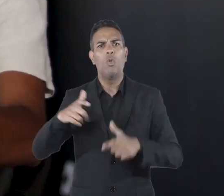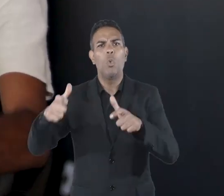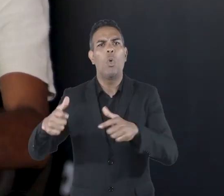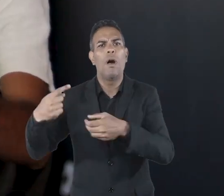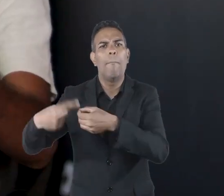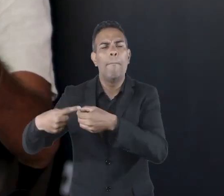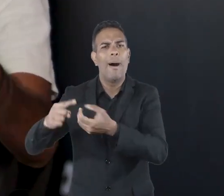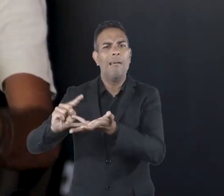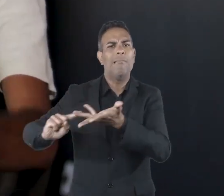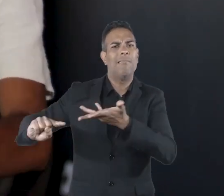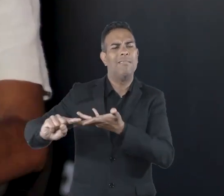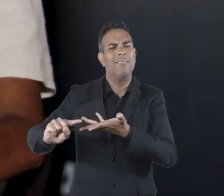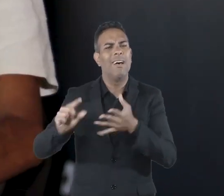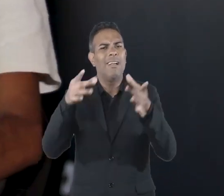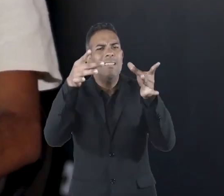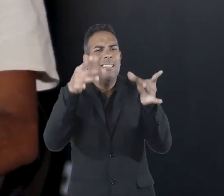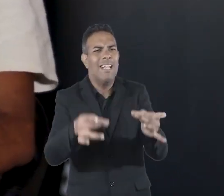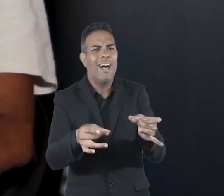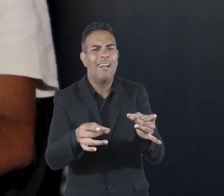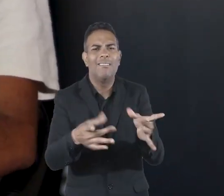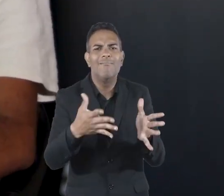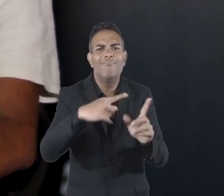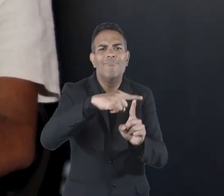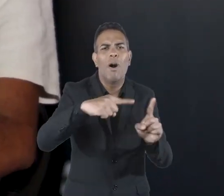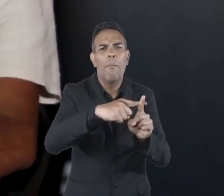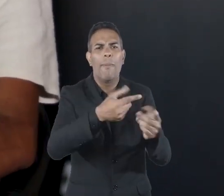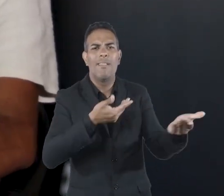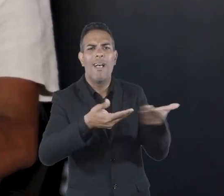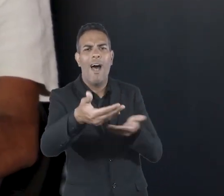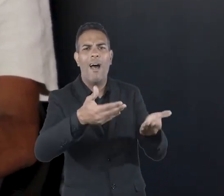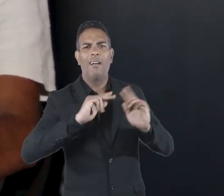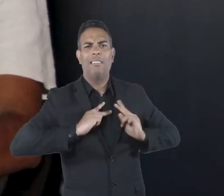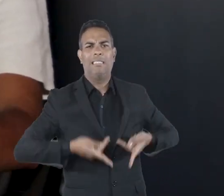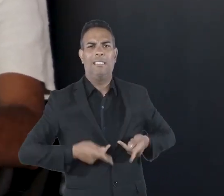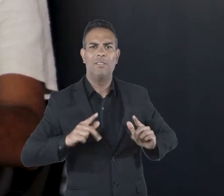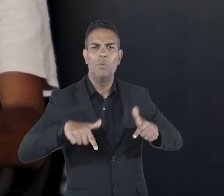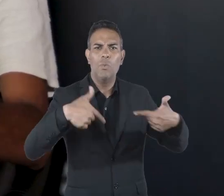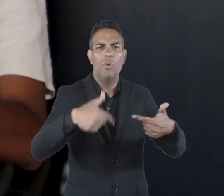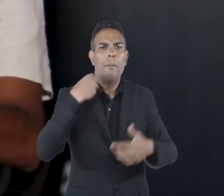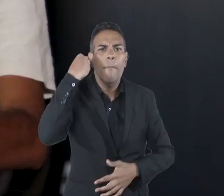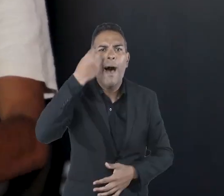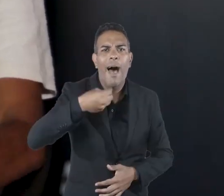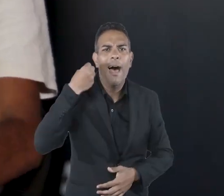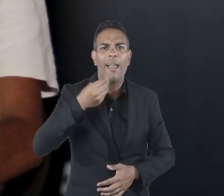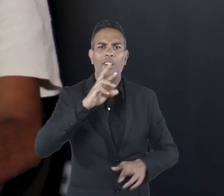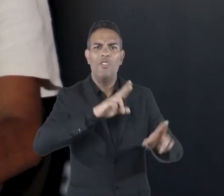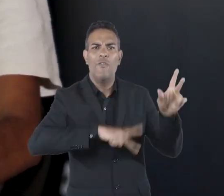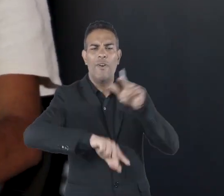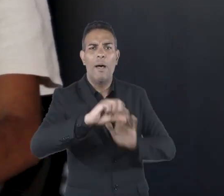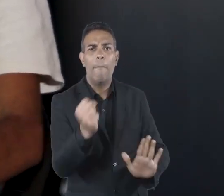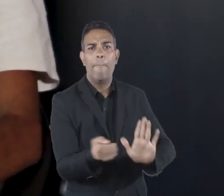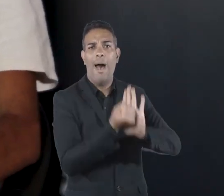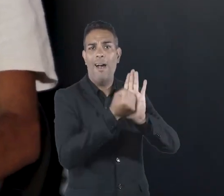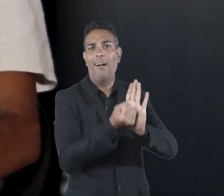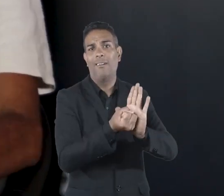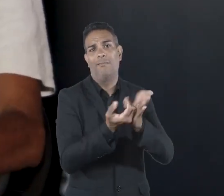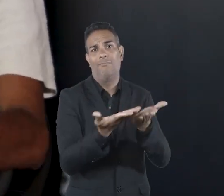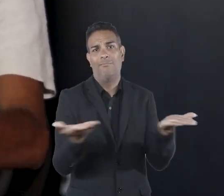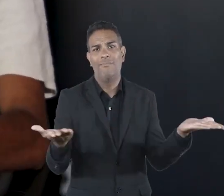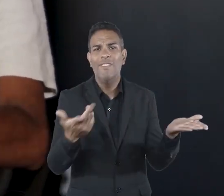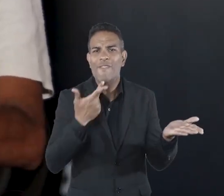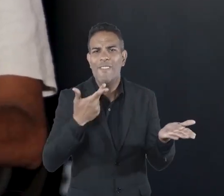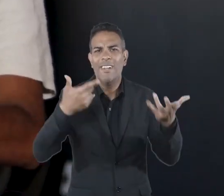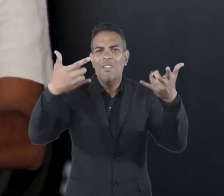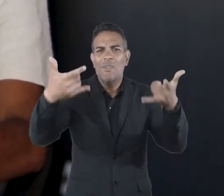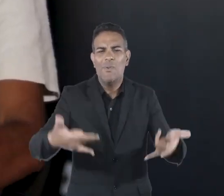lado afetivo porque gostava muito do bairro e da casa. Então, são detalhes de que cada ser humano carrega, uma experiência de vida é